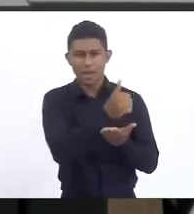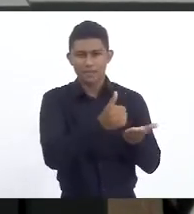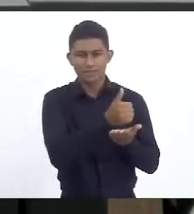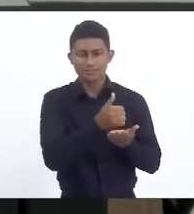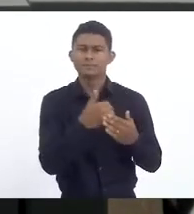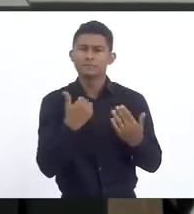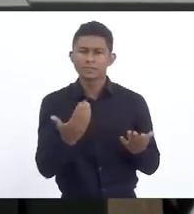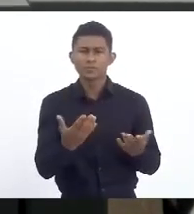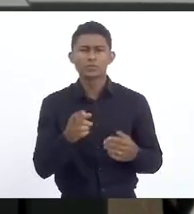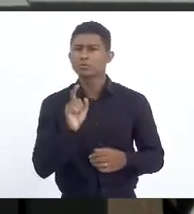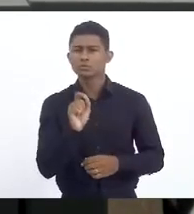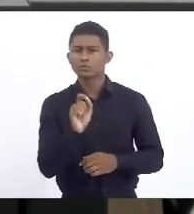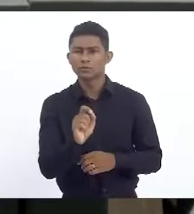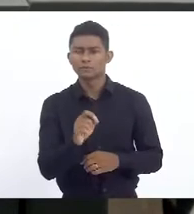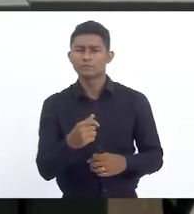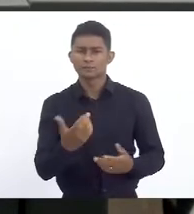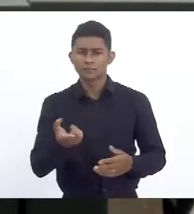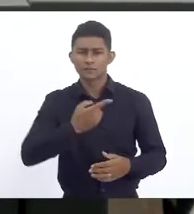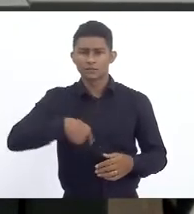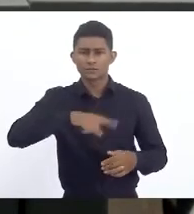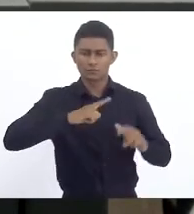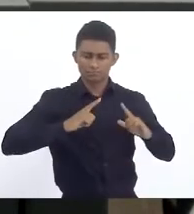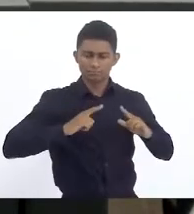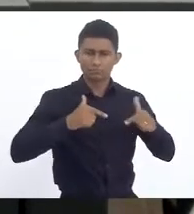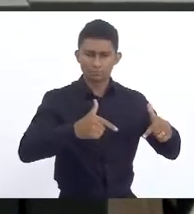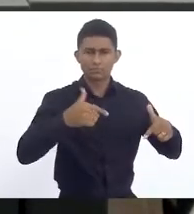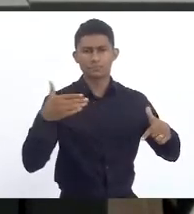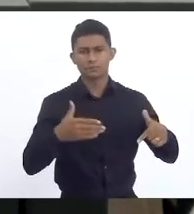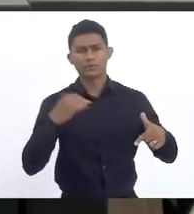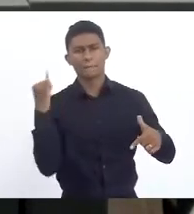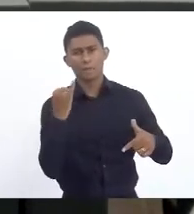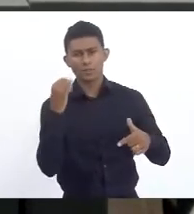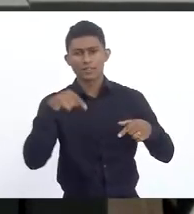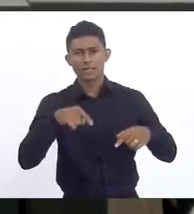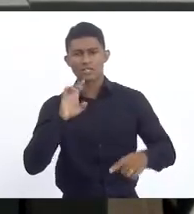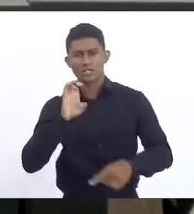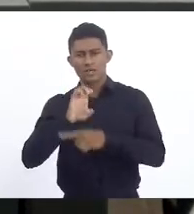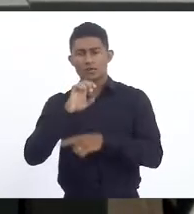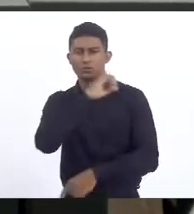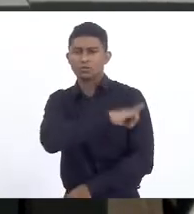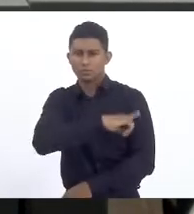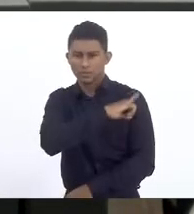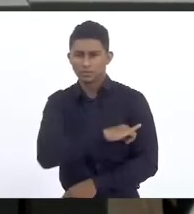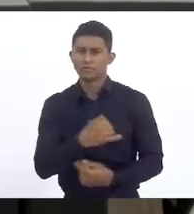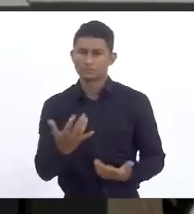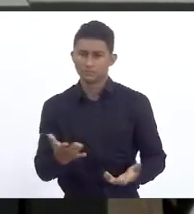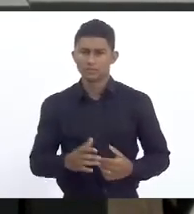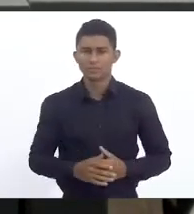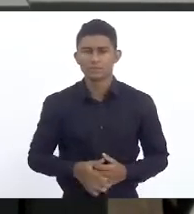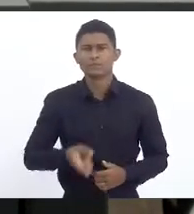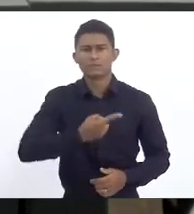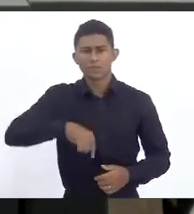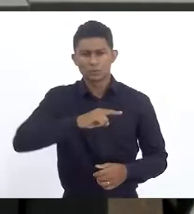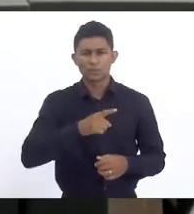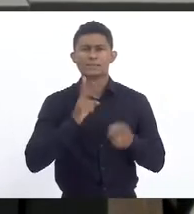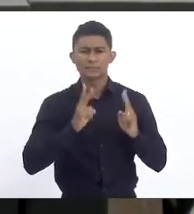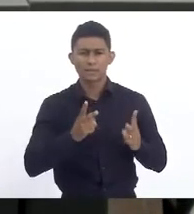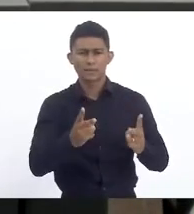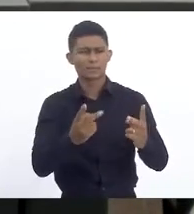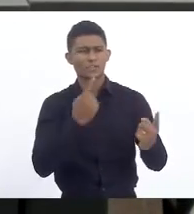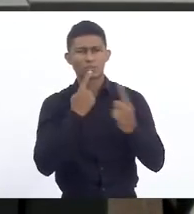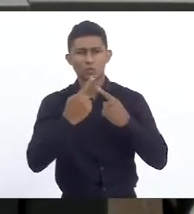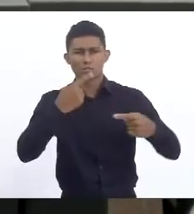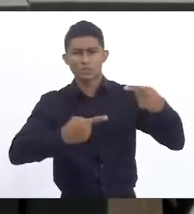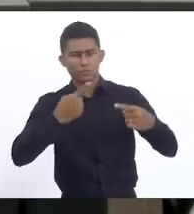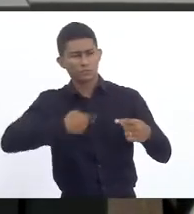aspecto, dizer que essa é uma iniciativa de suma importância para o Estado do Rio de Janeiro, óbvio, e a gente tem acompanhado essa discussão bem de perto. E um